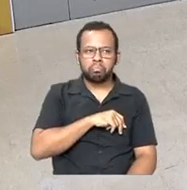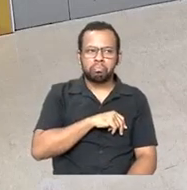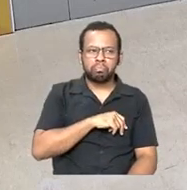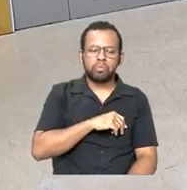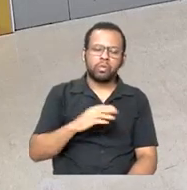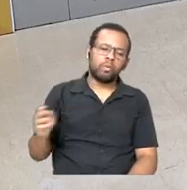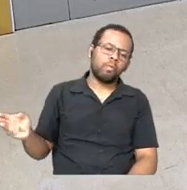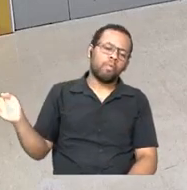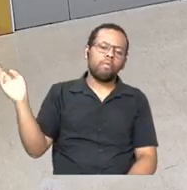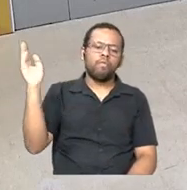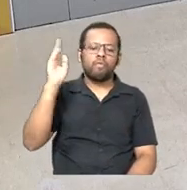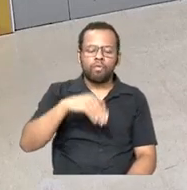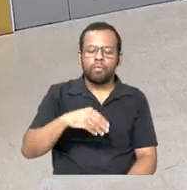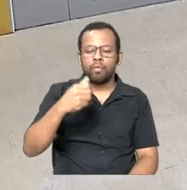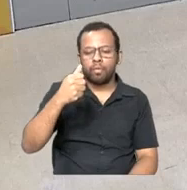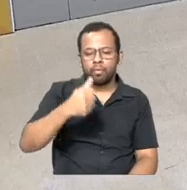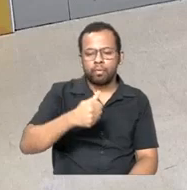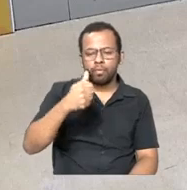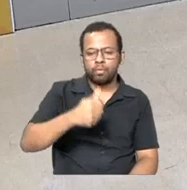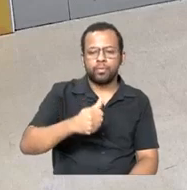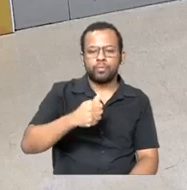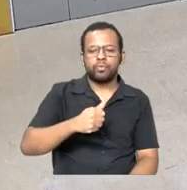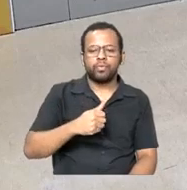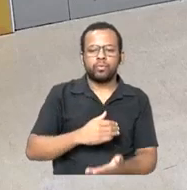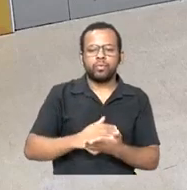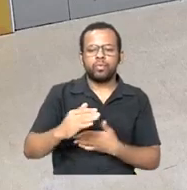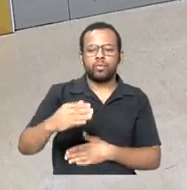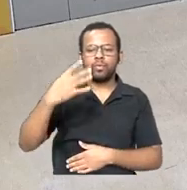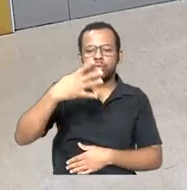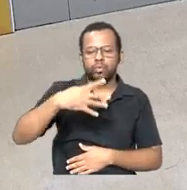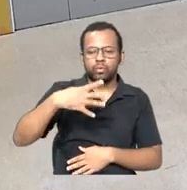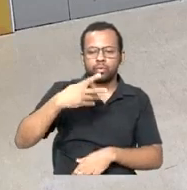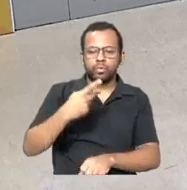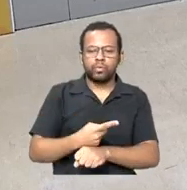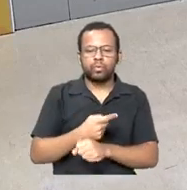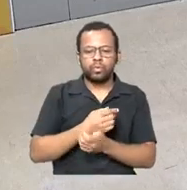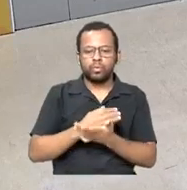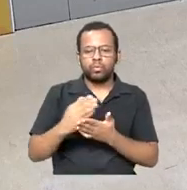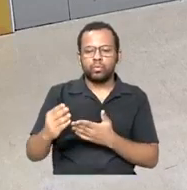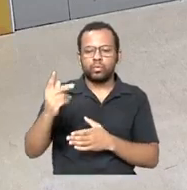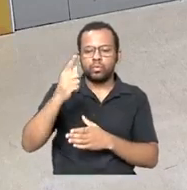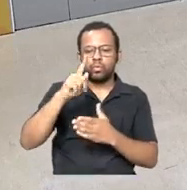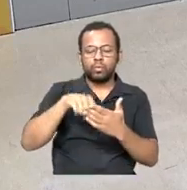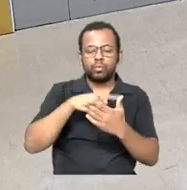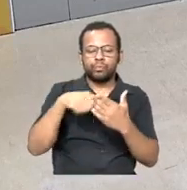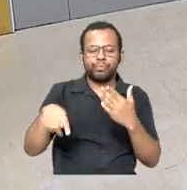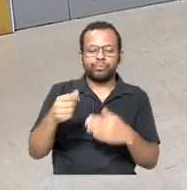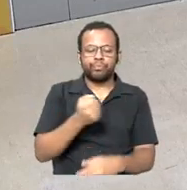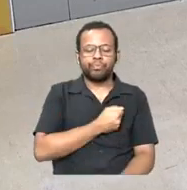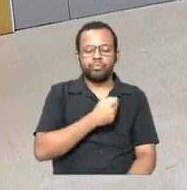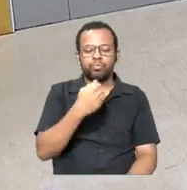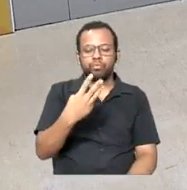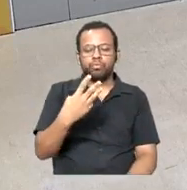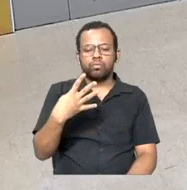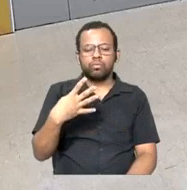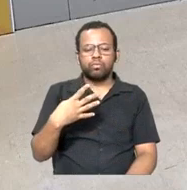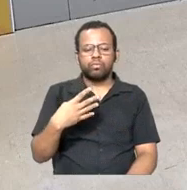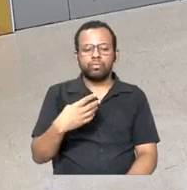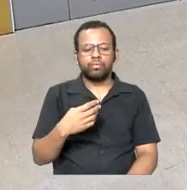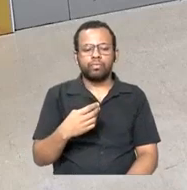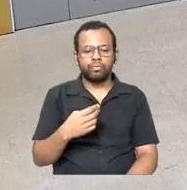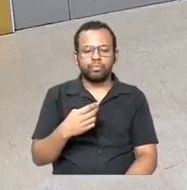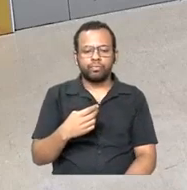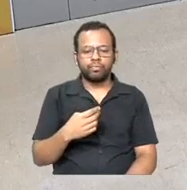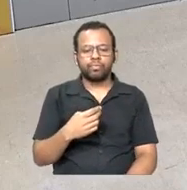chama a primeira bolinha começou o quarto prêmio E você começa marcando comigo 34 34